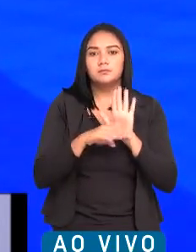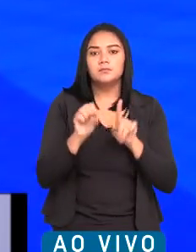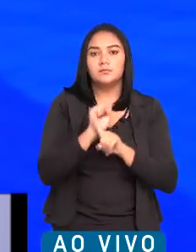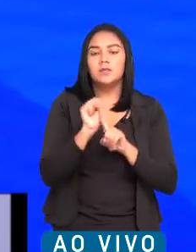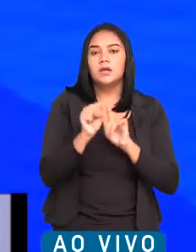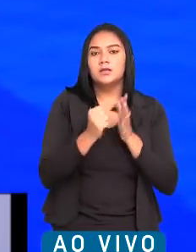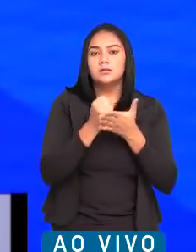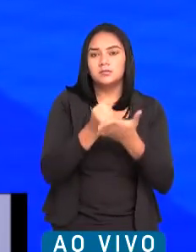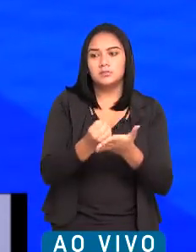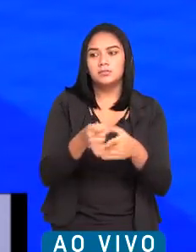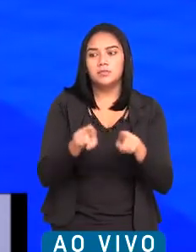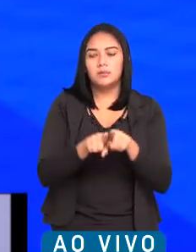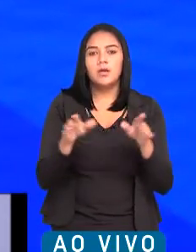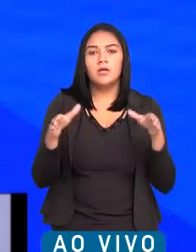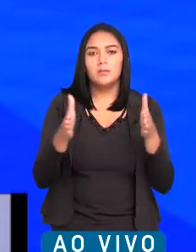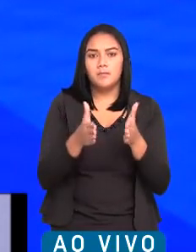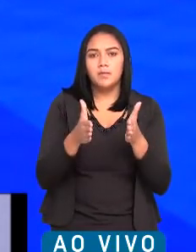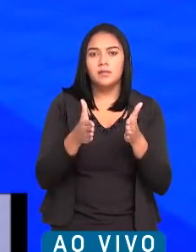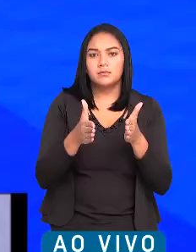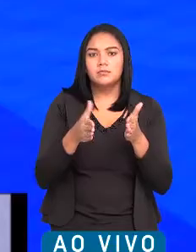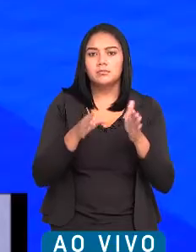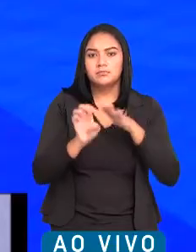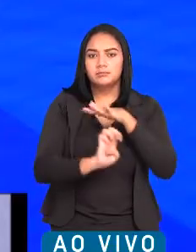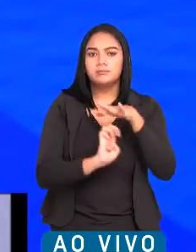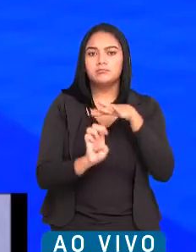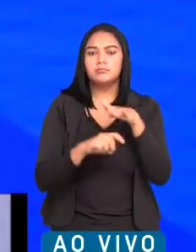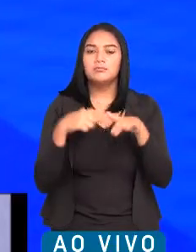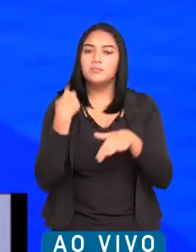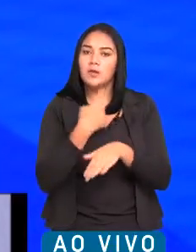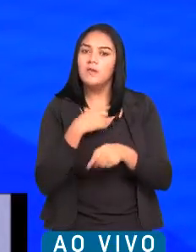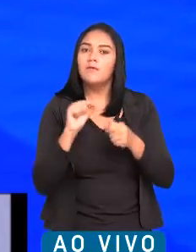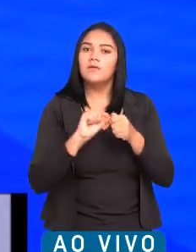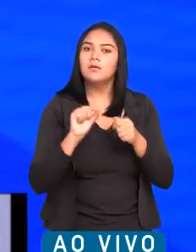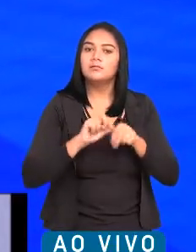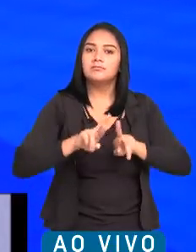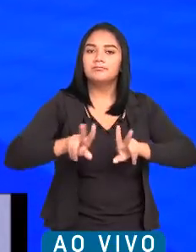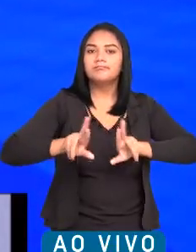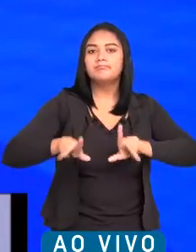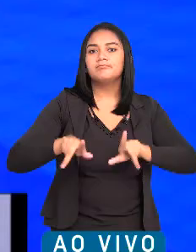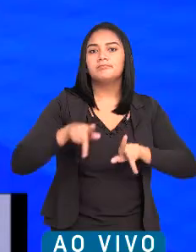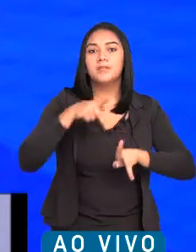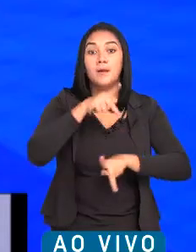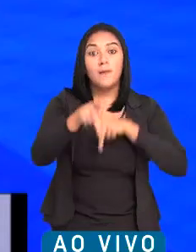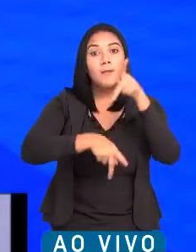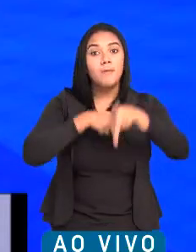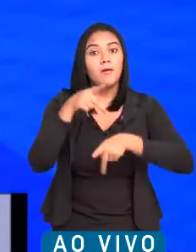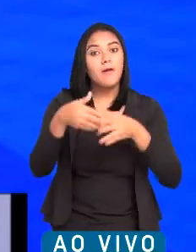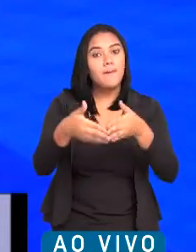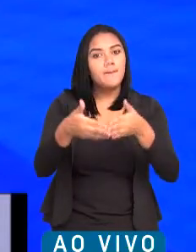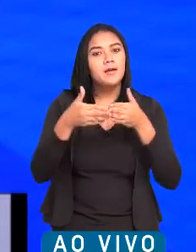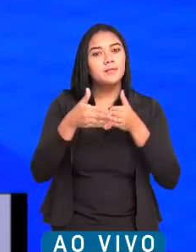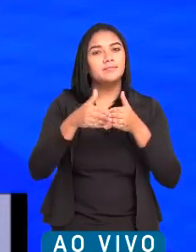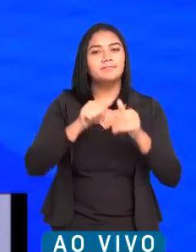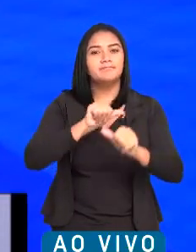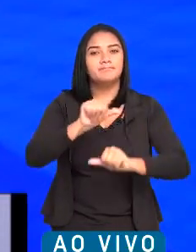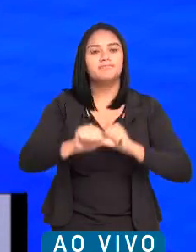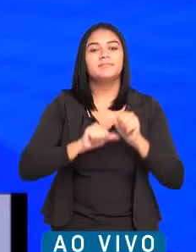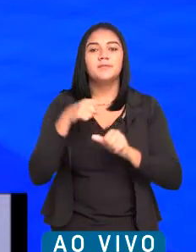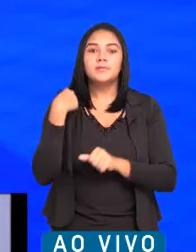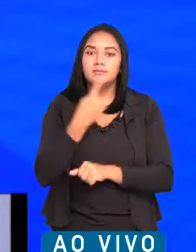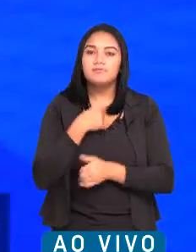fazer diferente. O povo está pedindo a mudança e nós vamos ajudar nessa mudança com fé em Deus. Muito